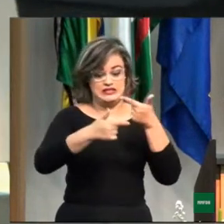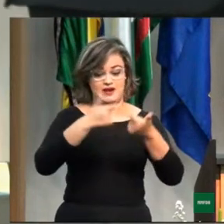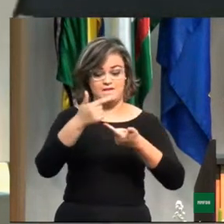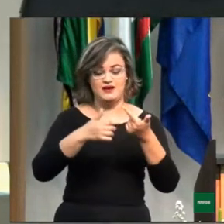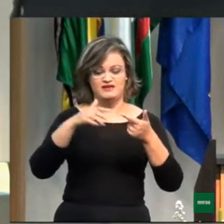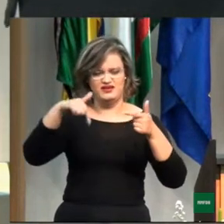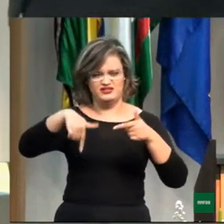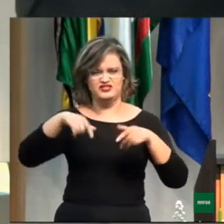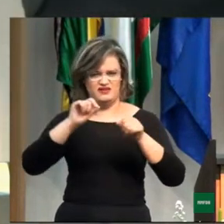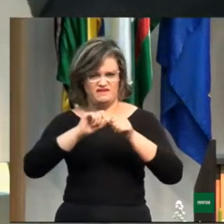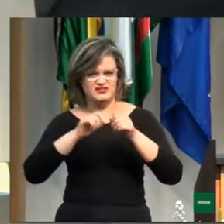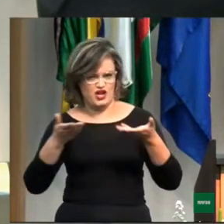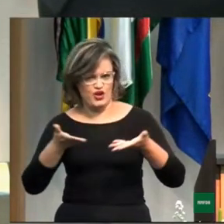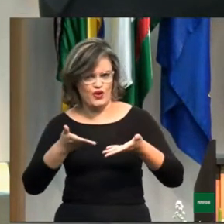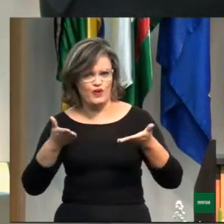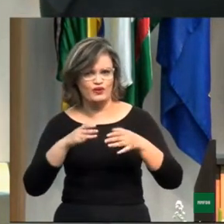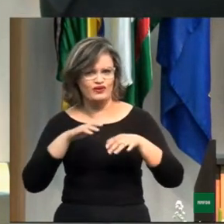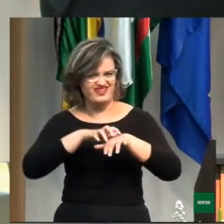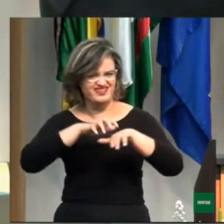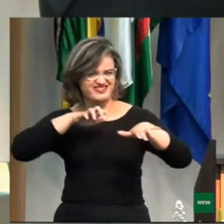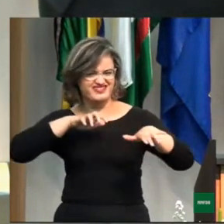forma remota